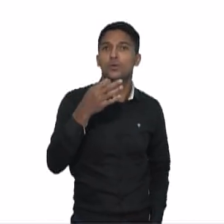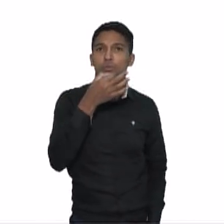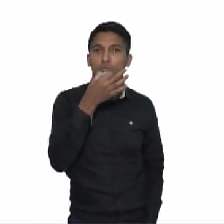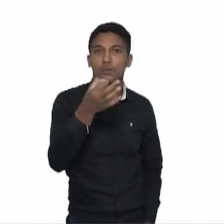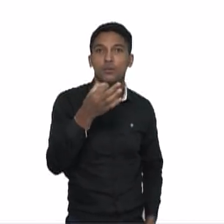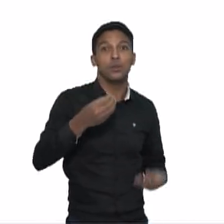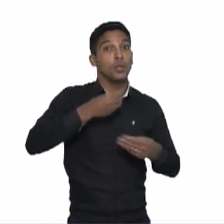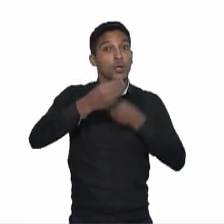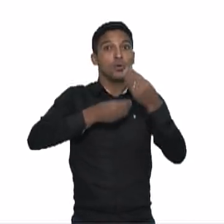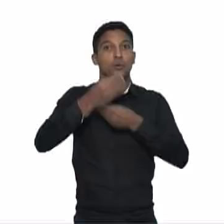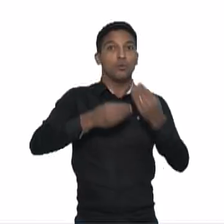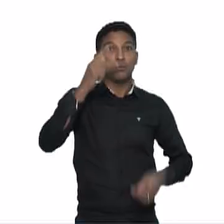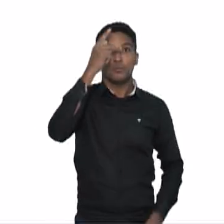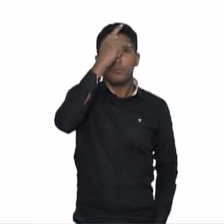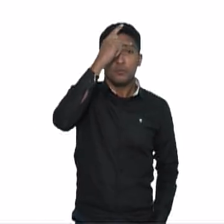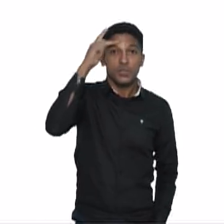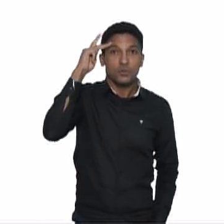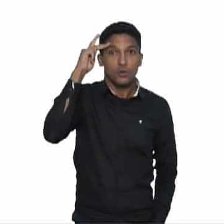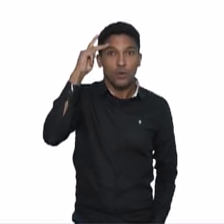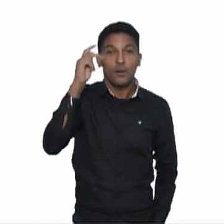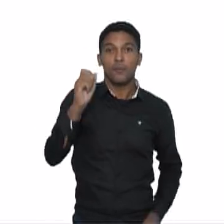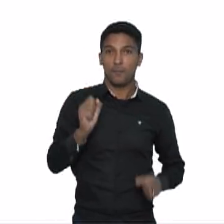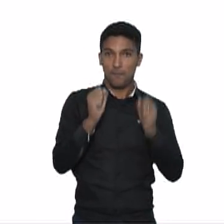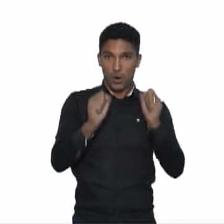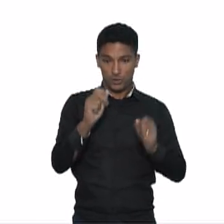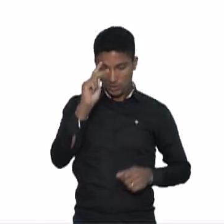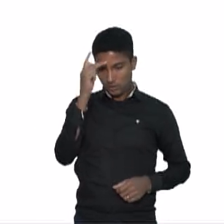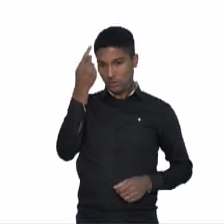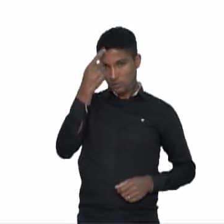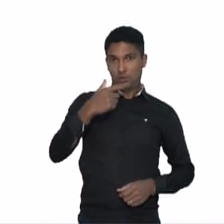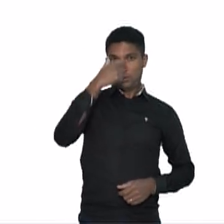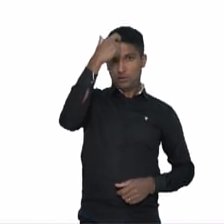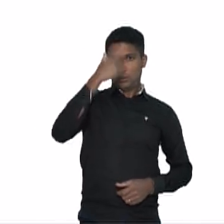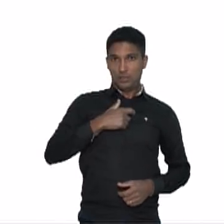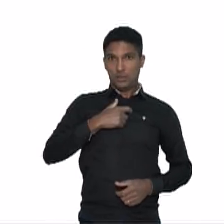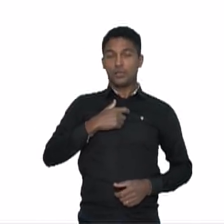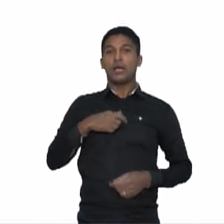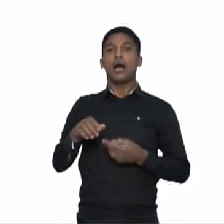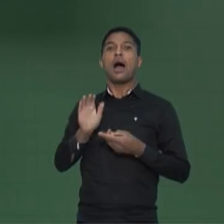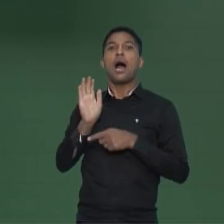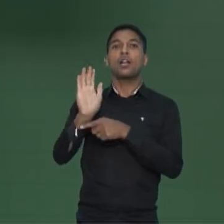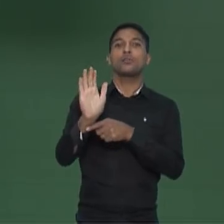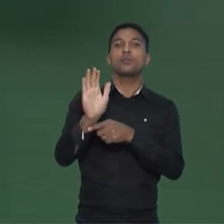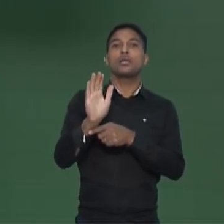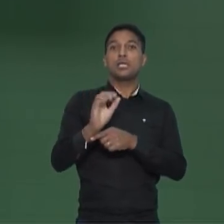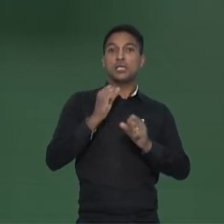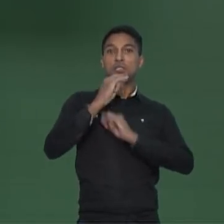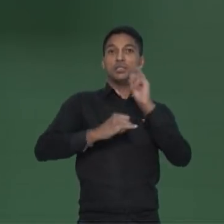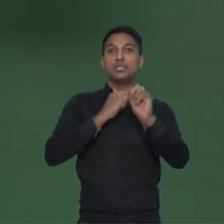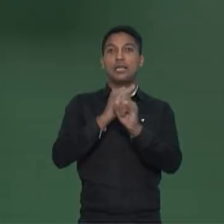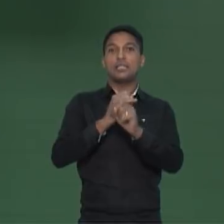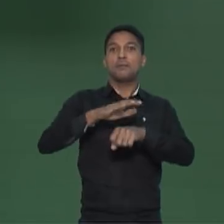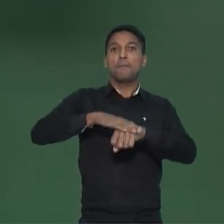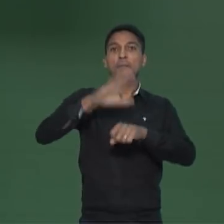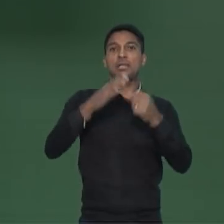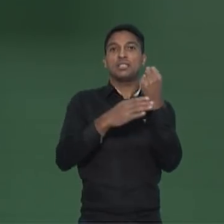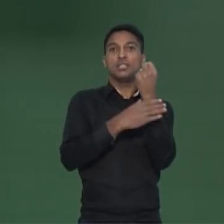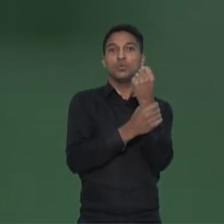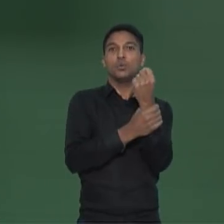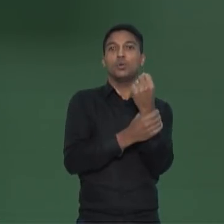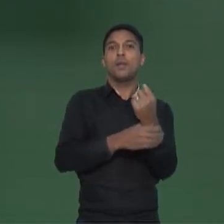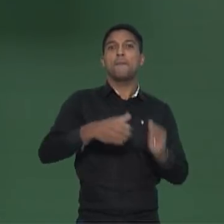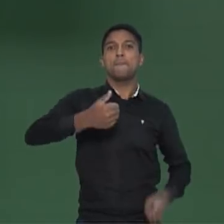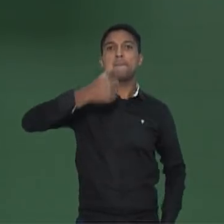o papel de agente de mudança para uma internet mais positiva? Então pense, o que a pessoa